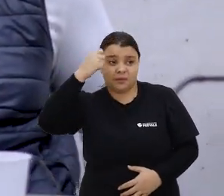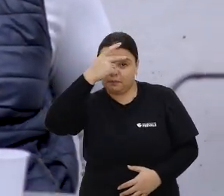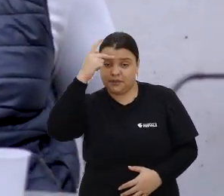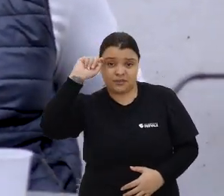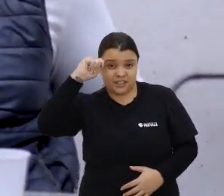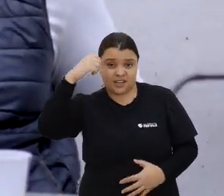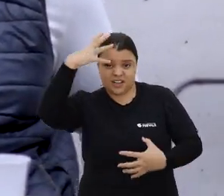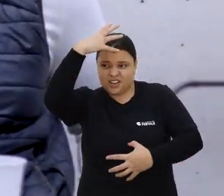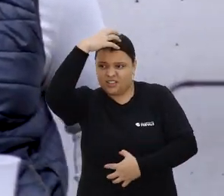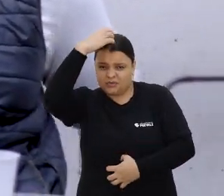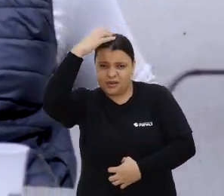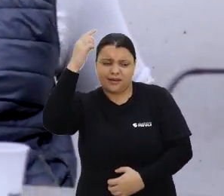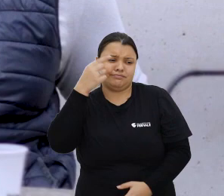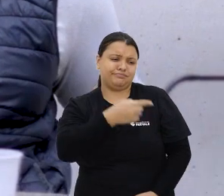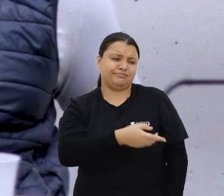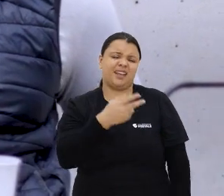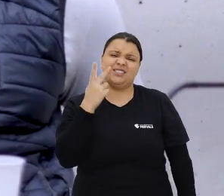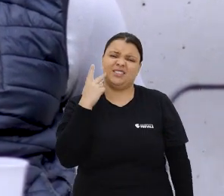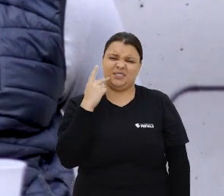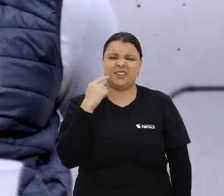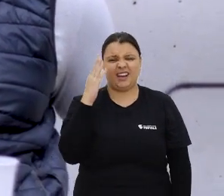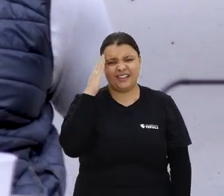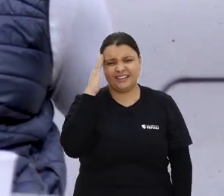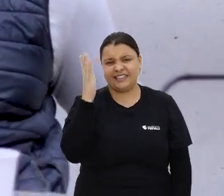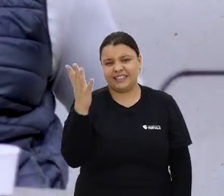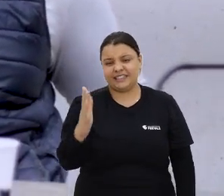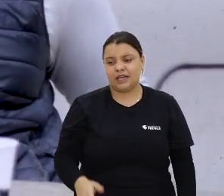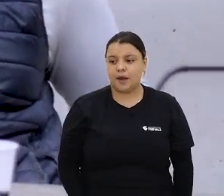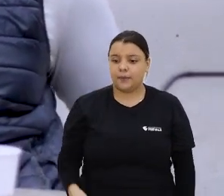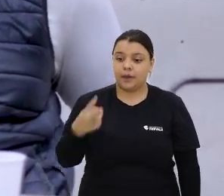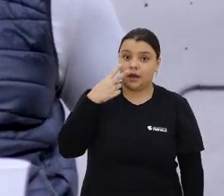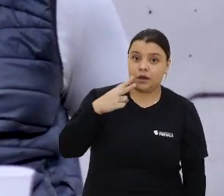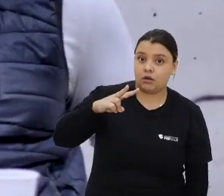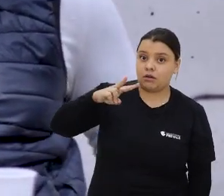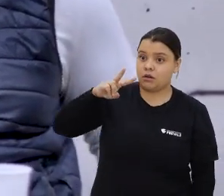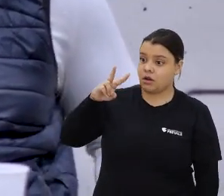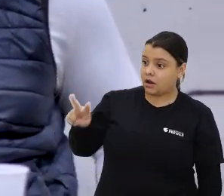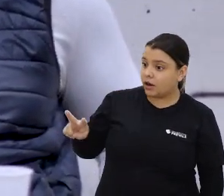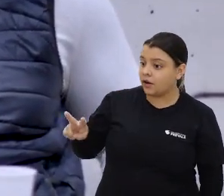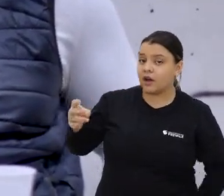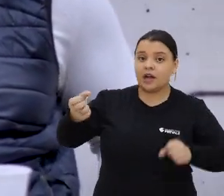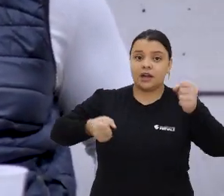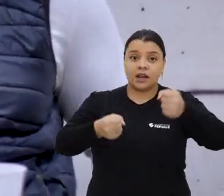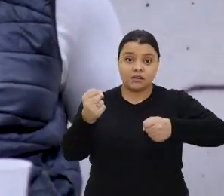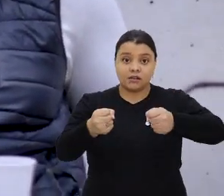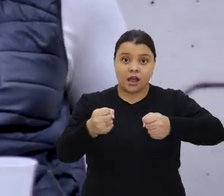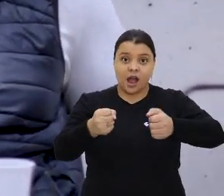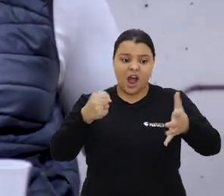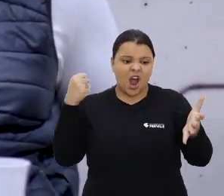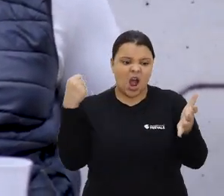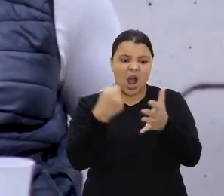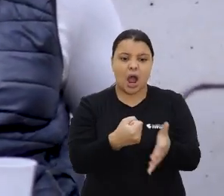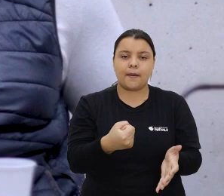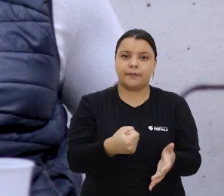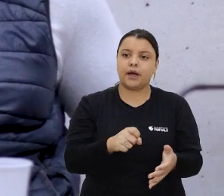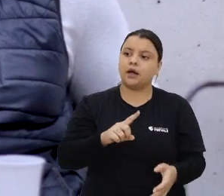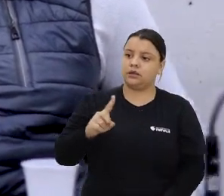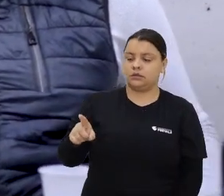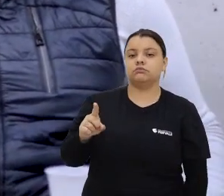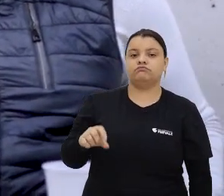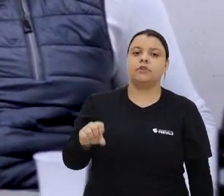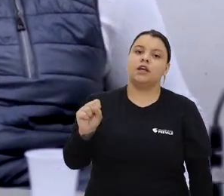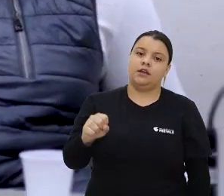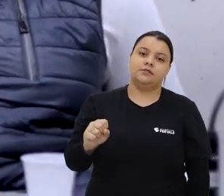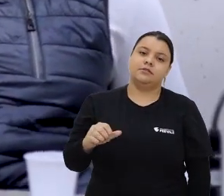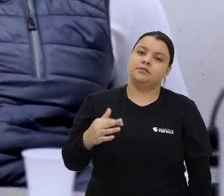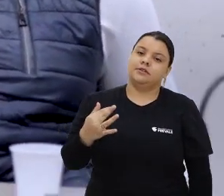ofensivo, eles estão acostumados. Agora, se deparar com o veículo com as portas amassadas a pontapés, isso sim é doloroso